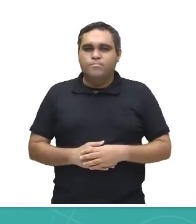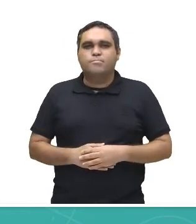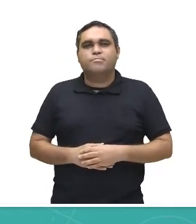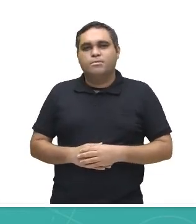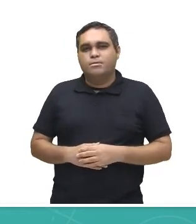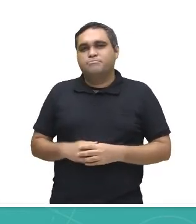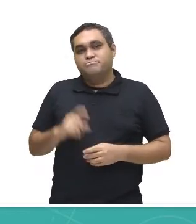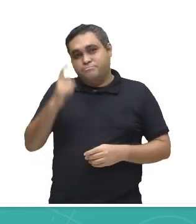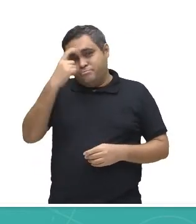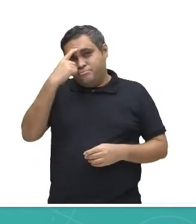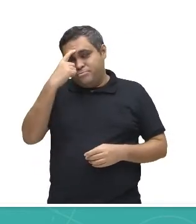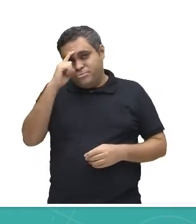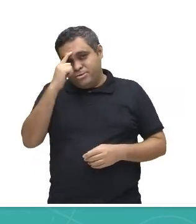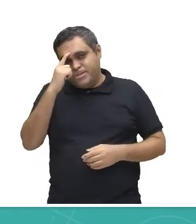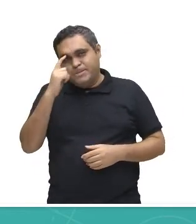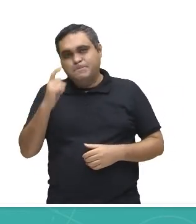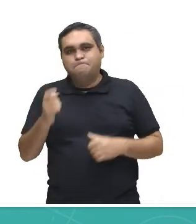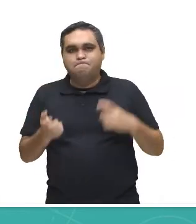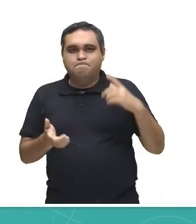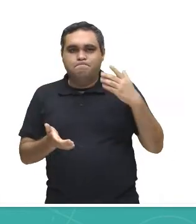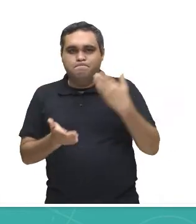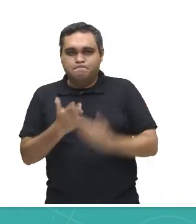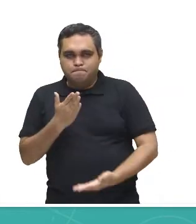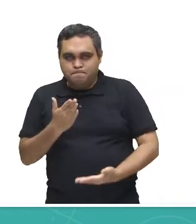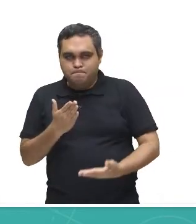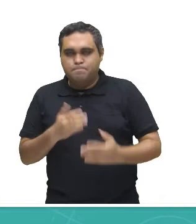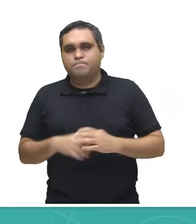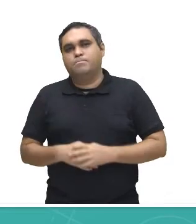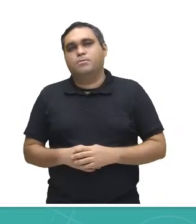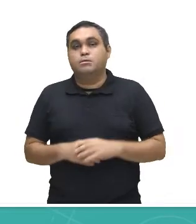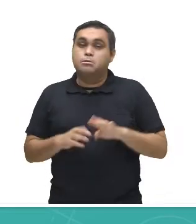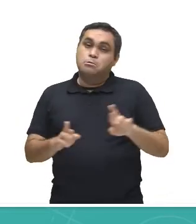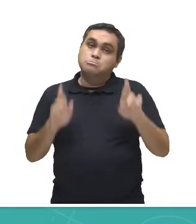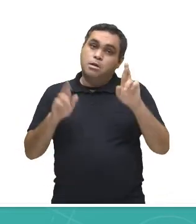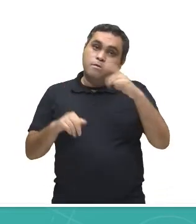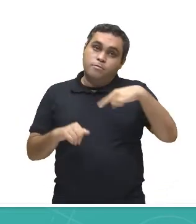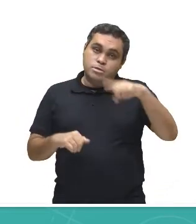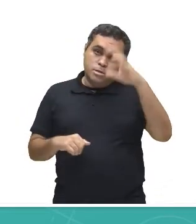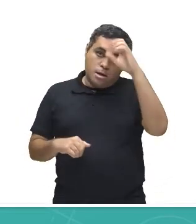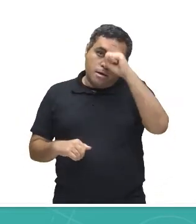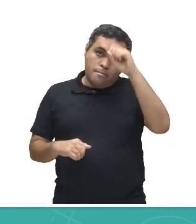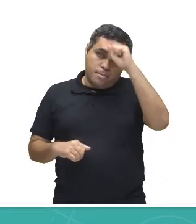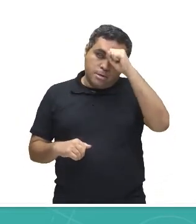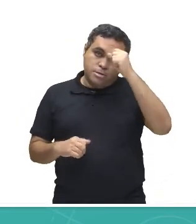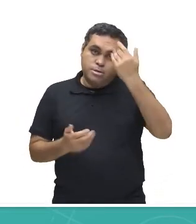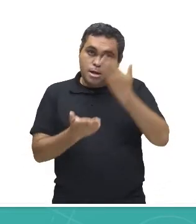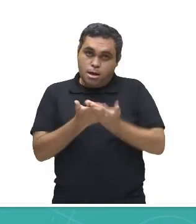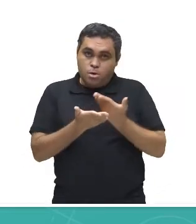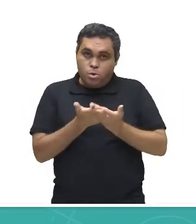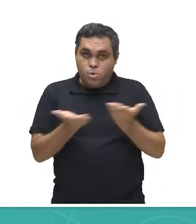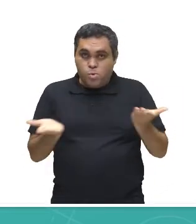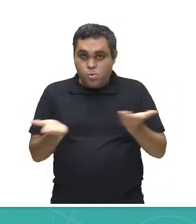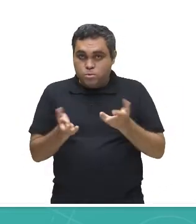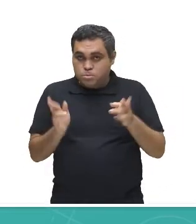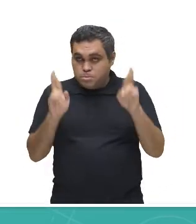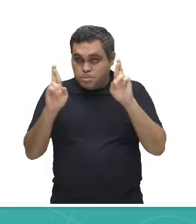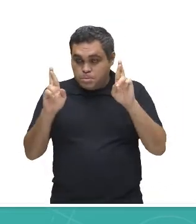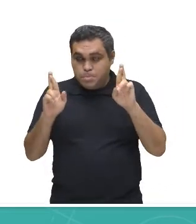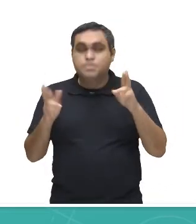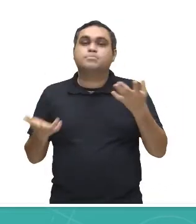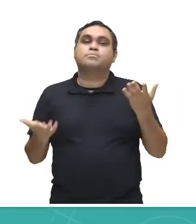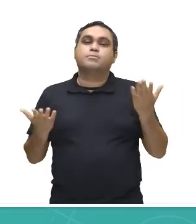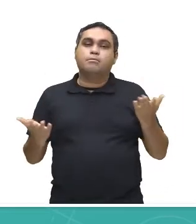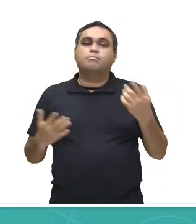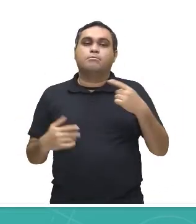os indianos. Certinho? Então, espero que vocês tenham aprendido muito nessa aula. Vamos agora colocar todo